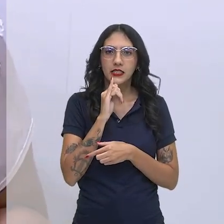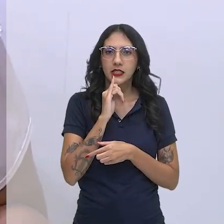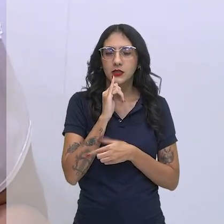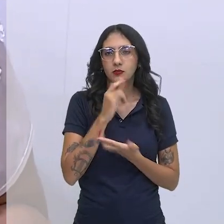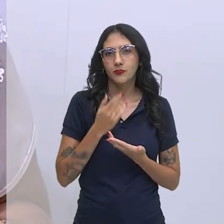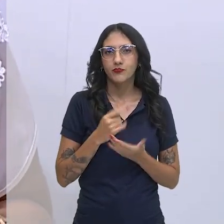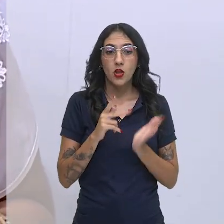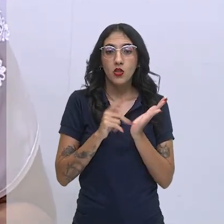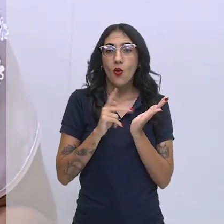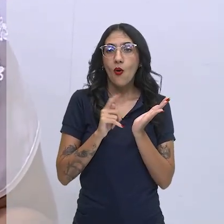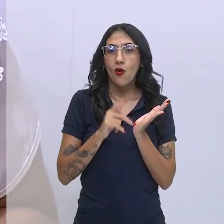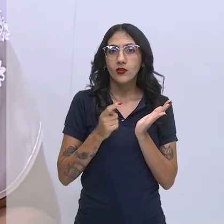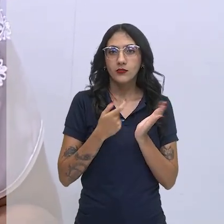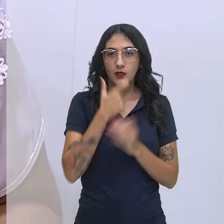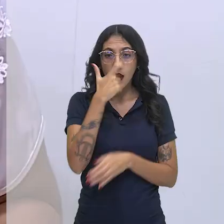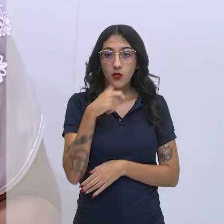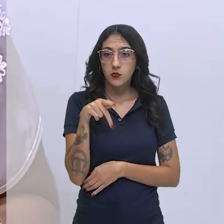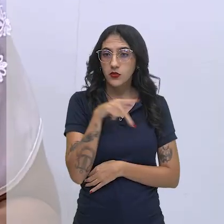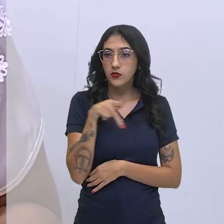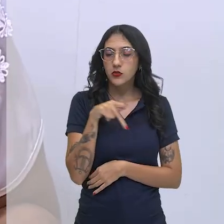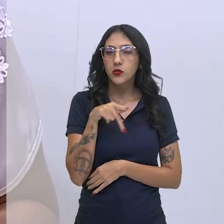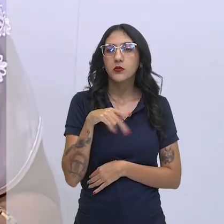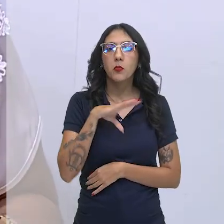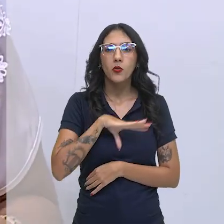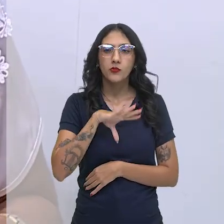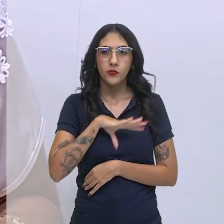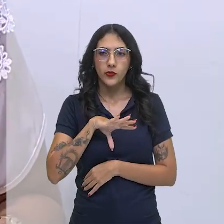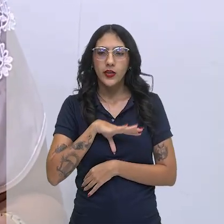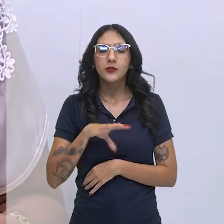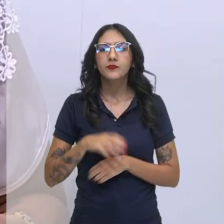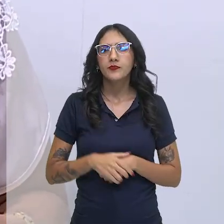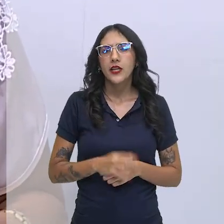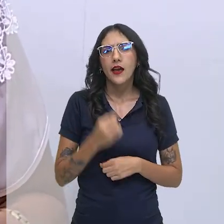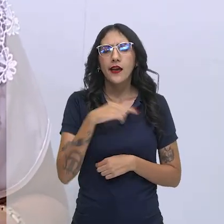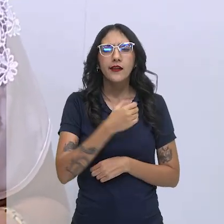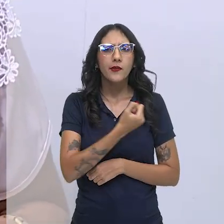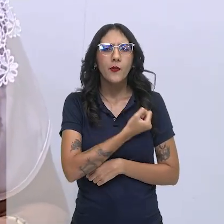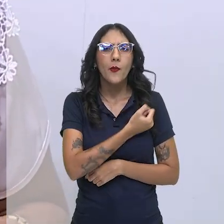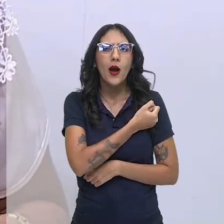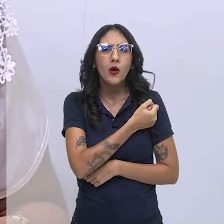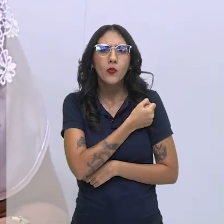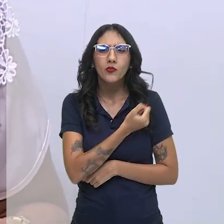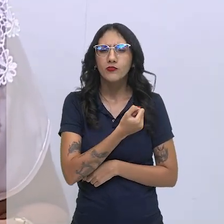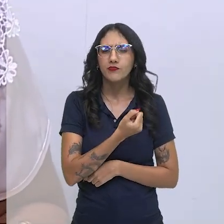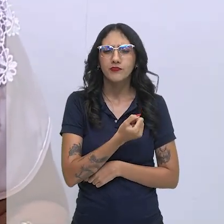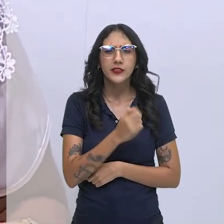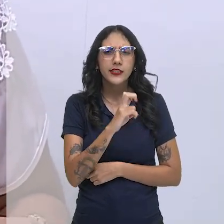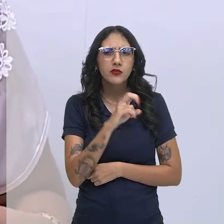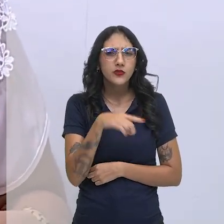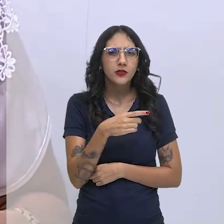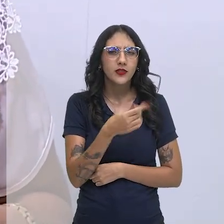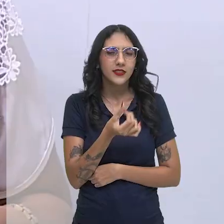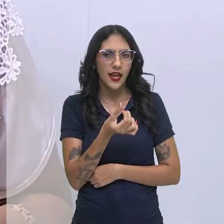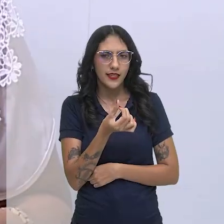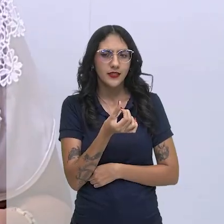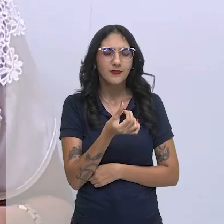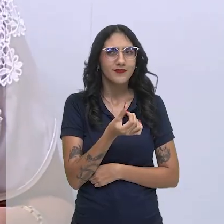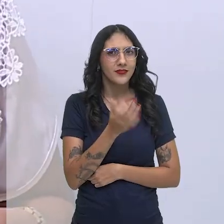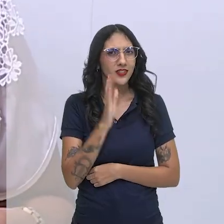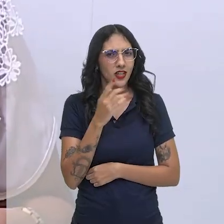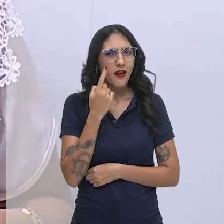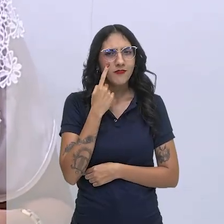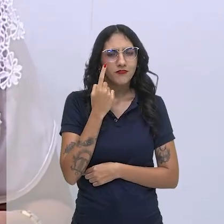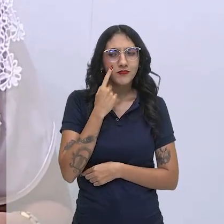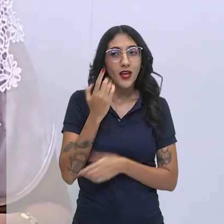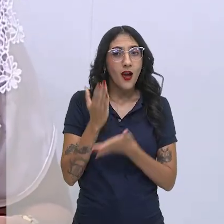sou professora de português, né? E o meu aluno pegou lá 5,6. Eu já ouvi de alguns